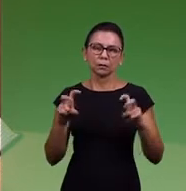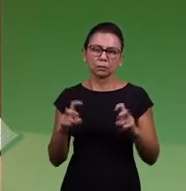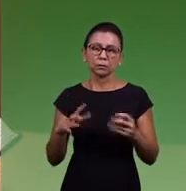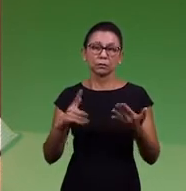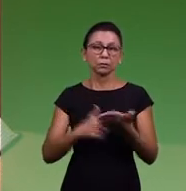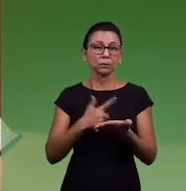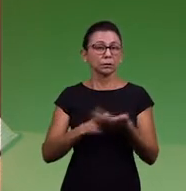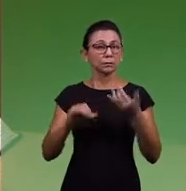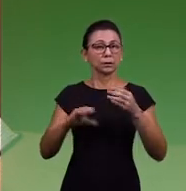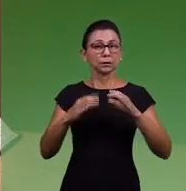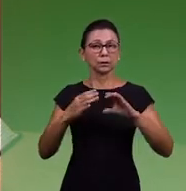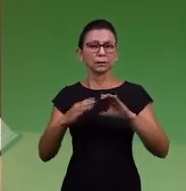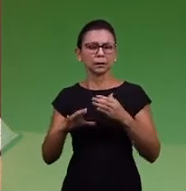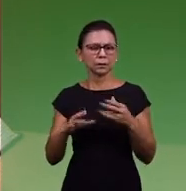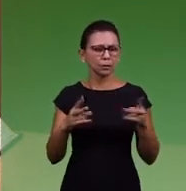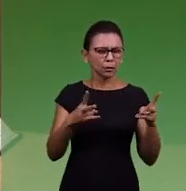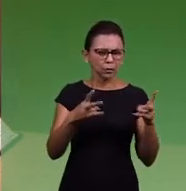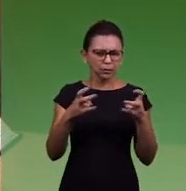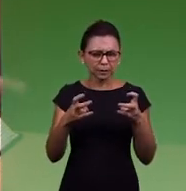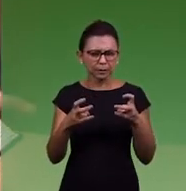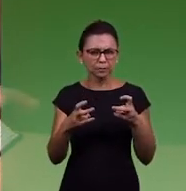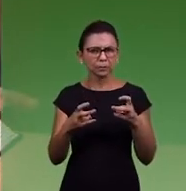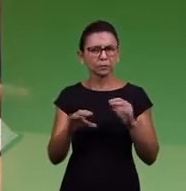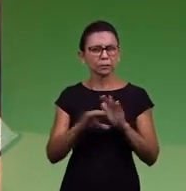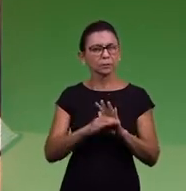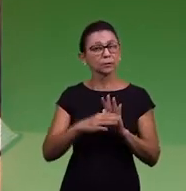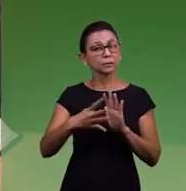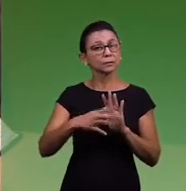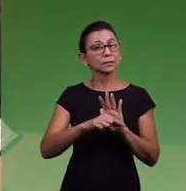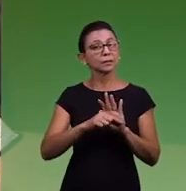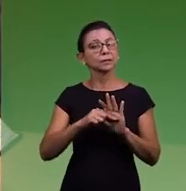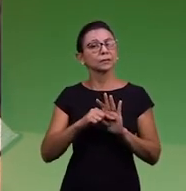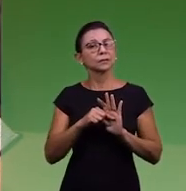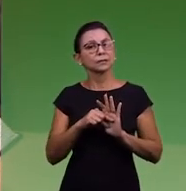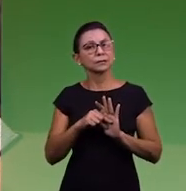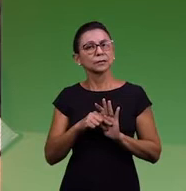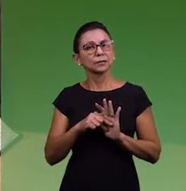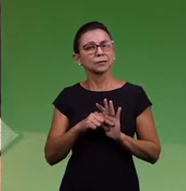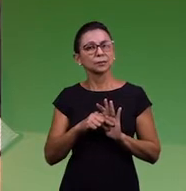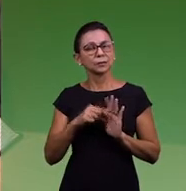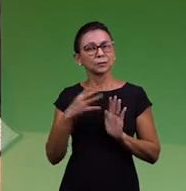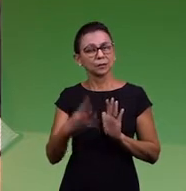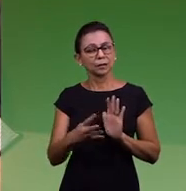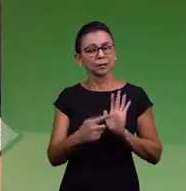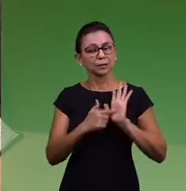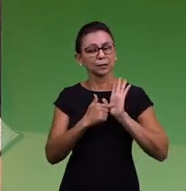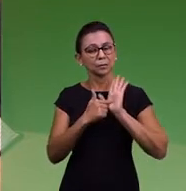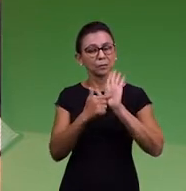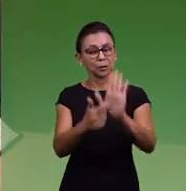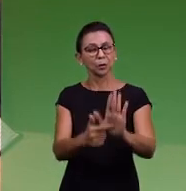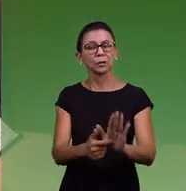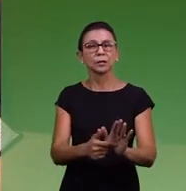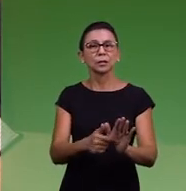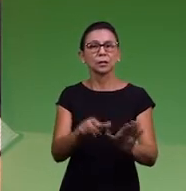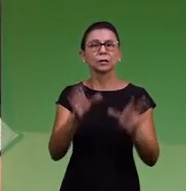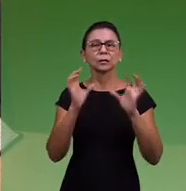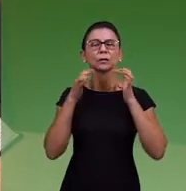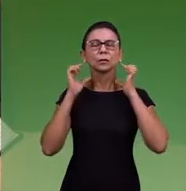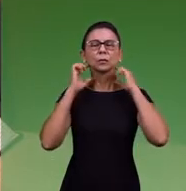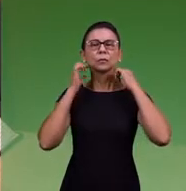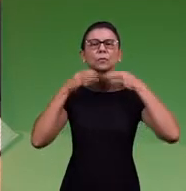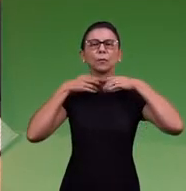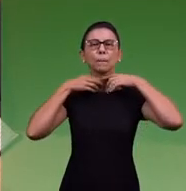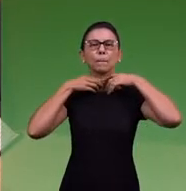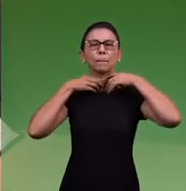livro de Cantares de Salomão, nós fomos encontrar lá no capítulo 4, no versículo 4, a expressão que diz assim, o teu pescoço é